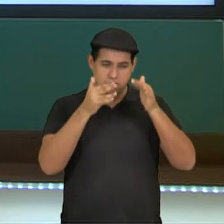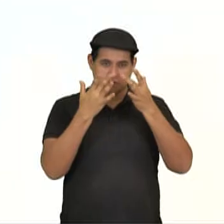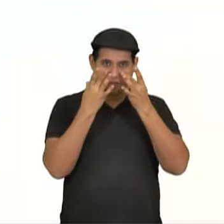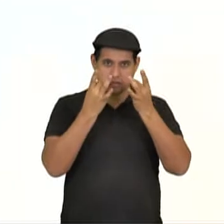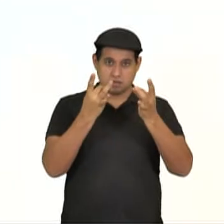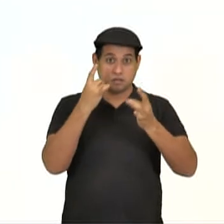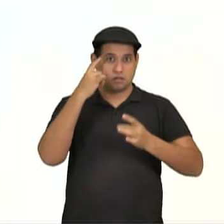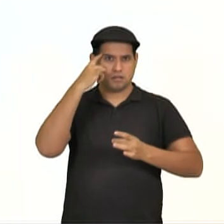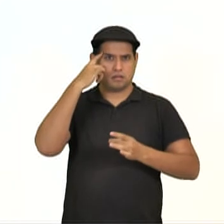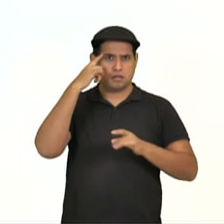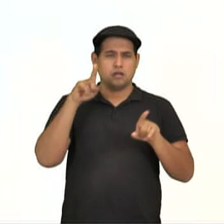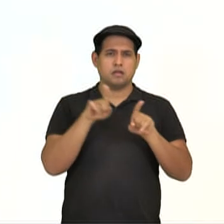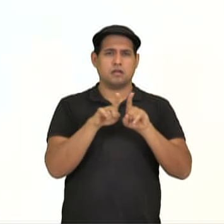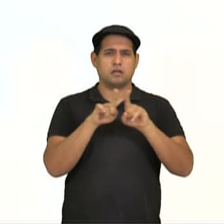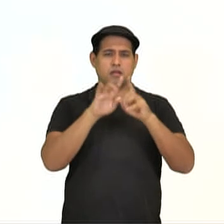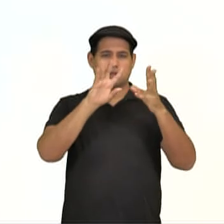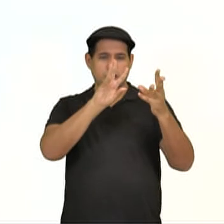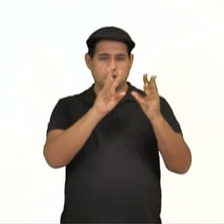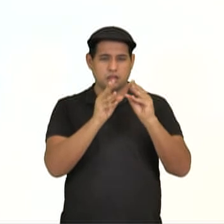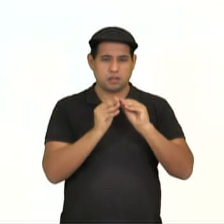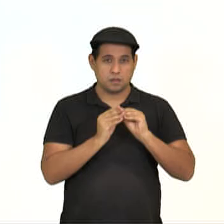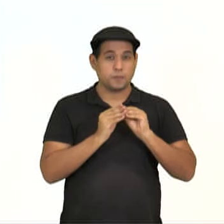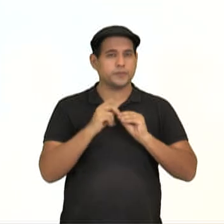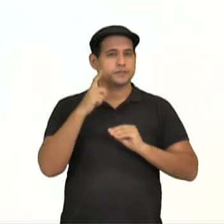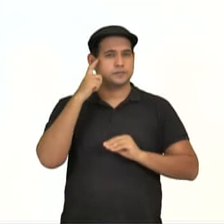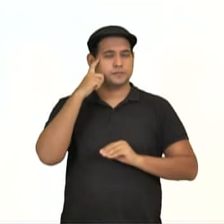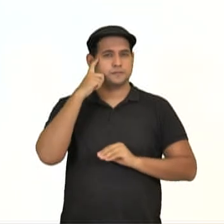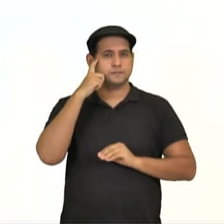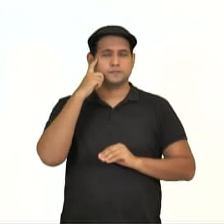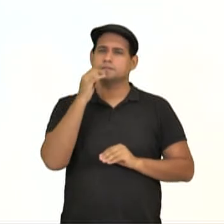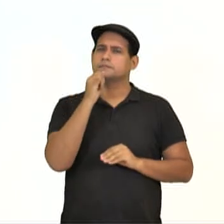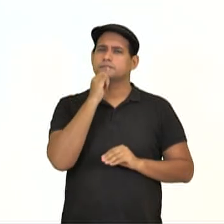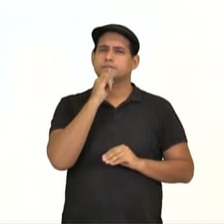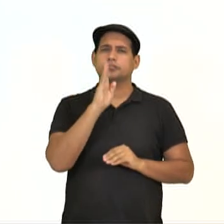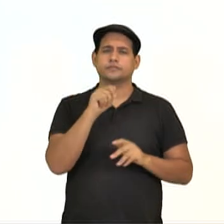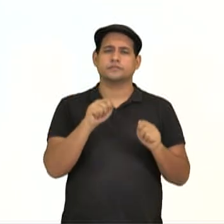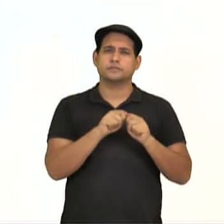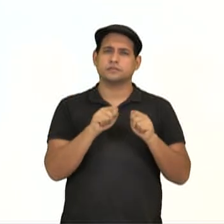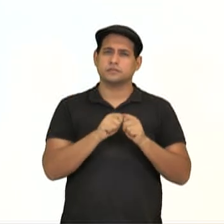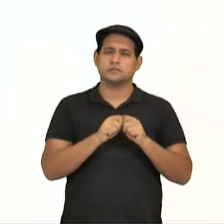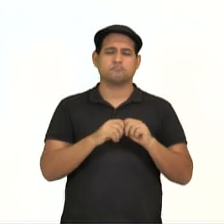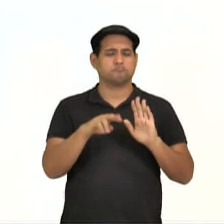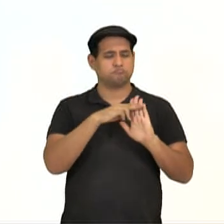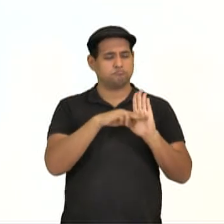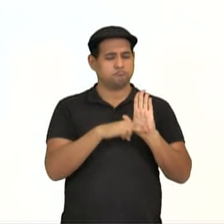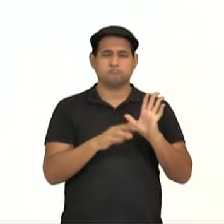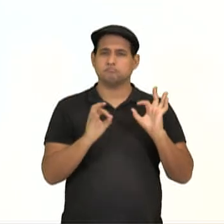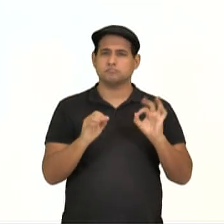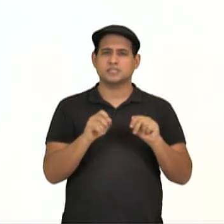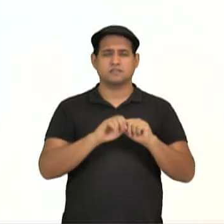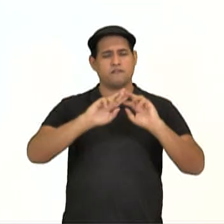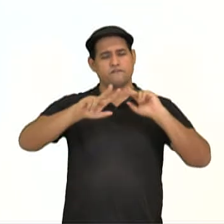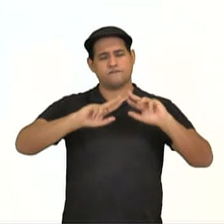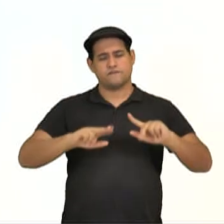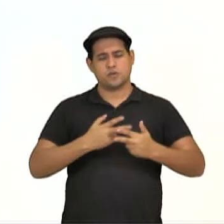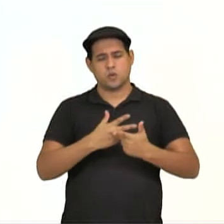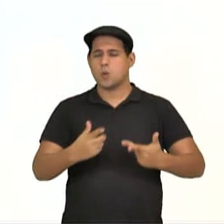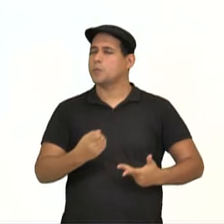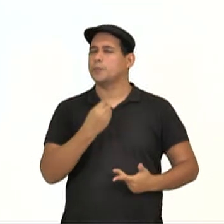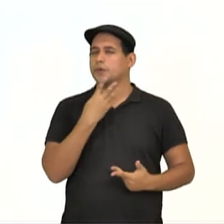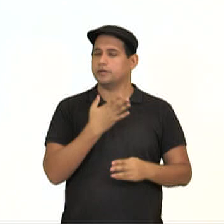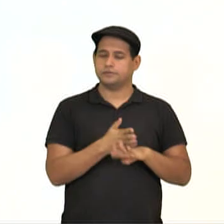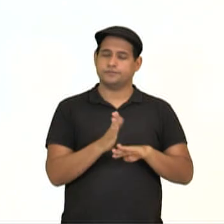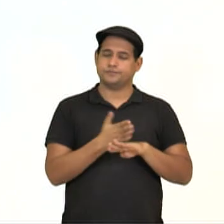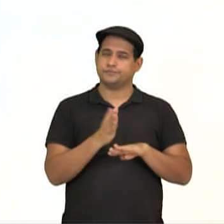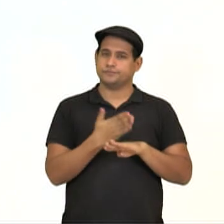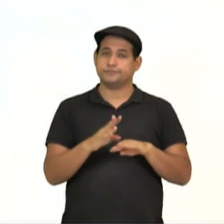da mente, reduzindo o fluxo dos pensamentos. Quando realizada de modo regular, ela proporciona vários benefícios aos